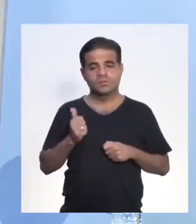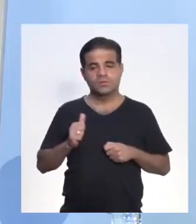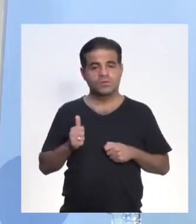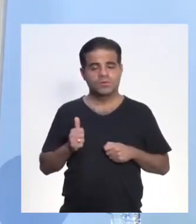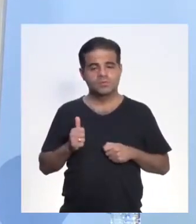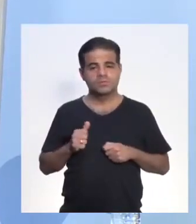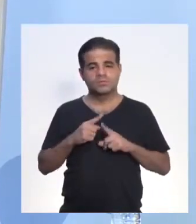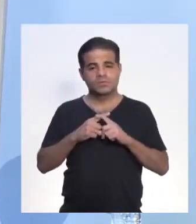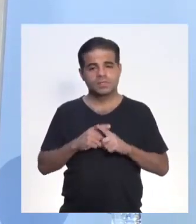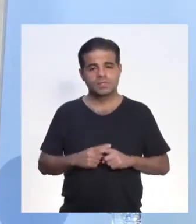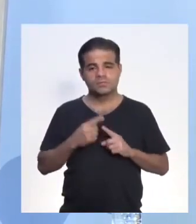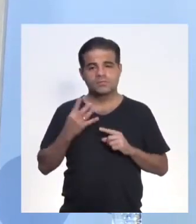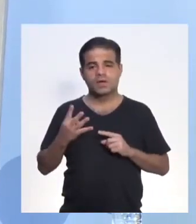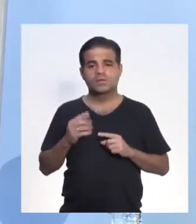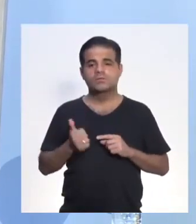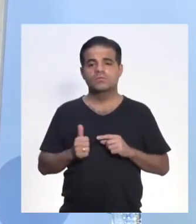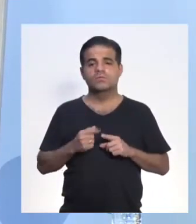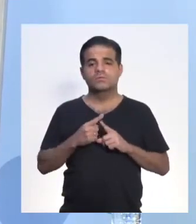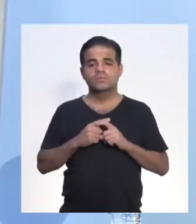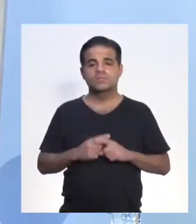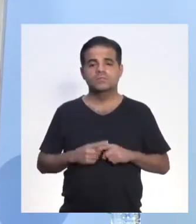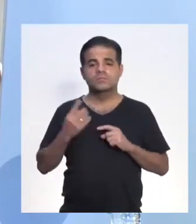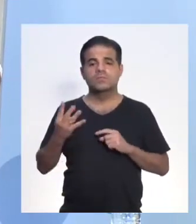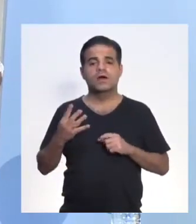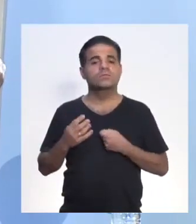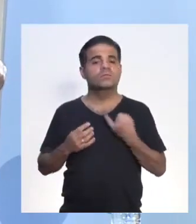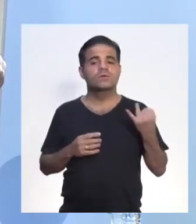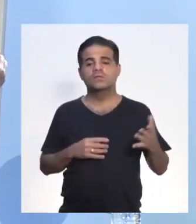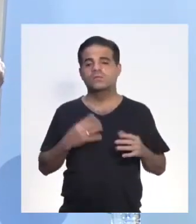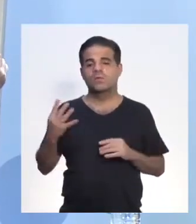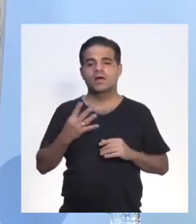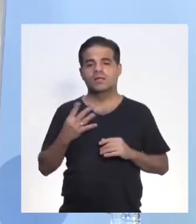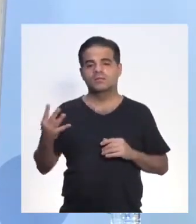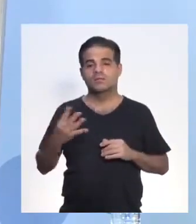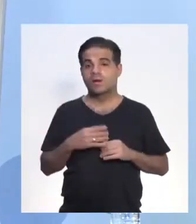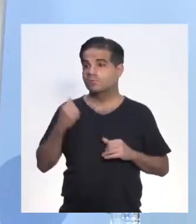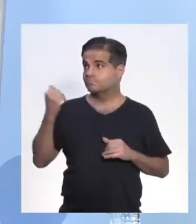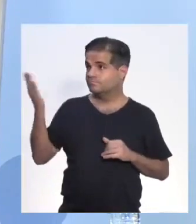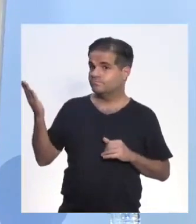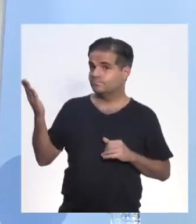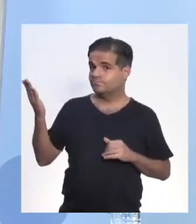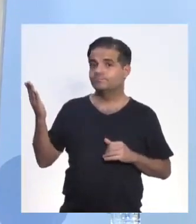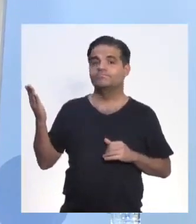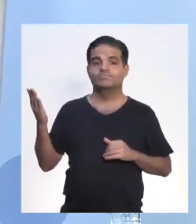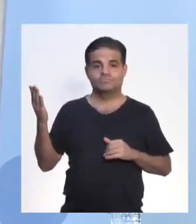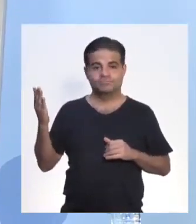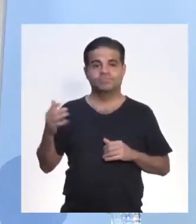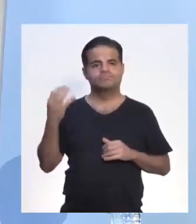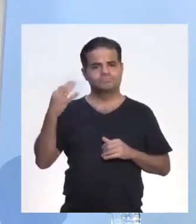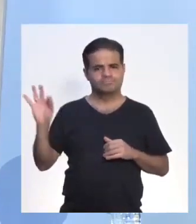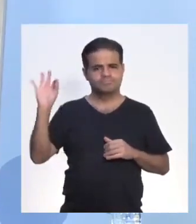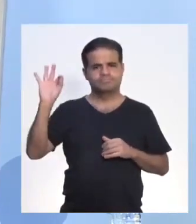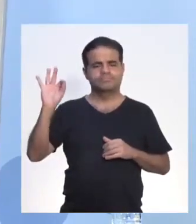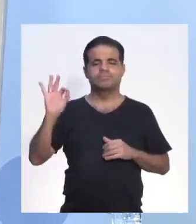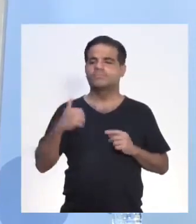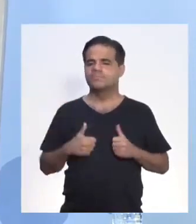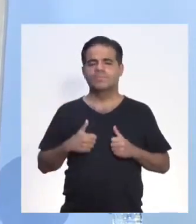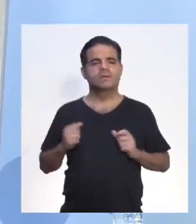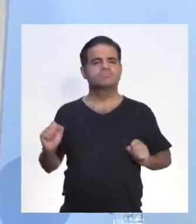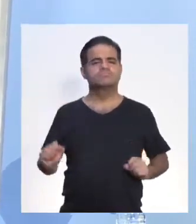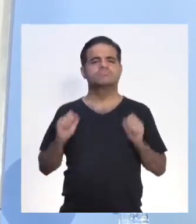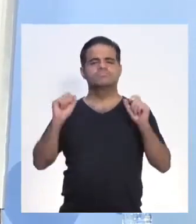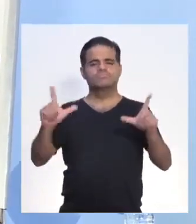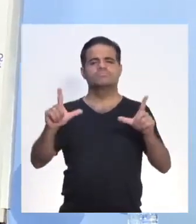11 vezes 4. E quanto é 11 vezes 4? 44. Olha lá. Opa, acertei. Muito bem, põe por